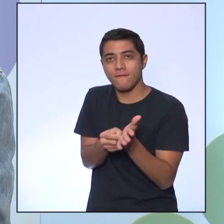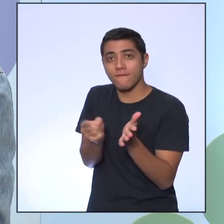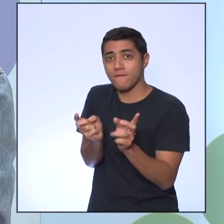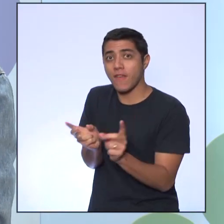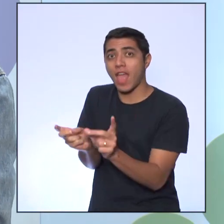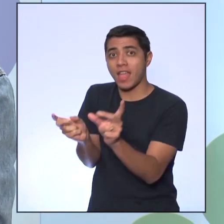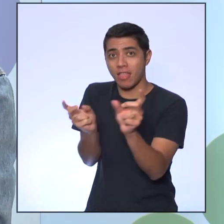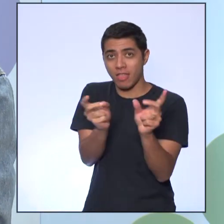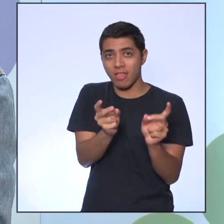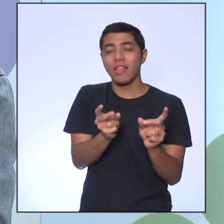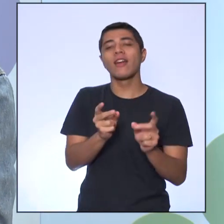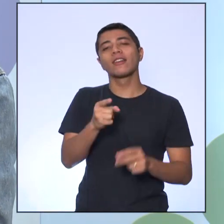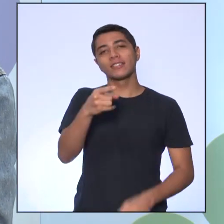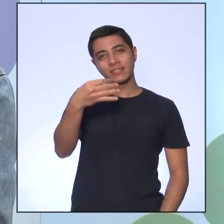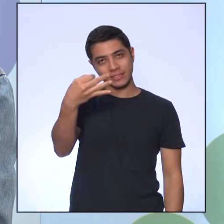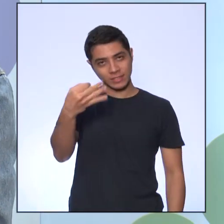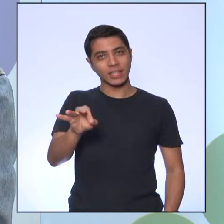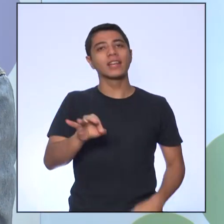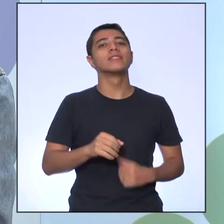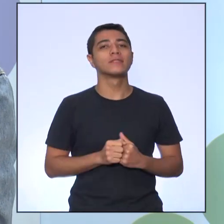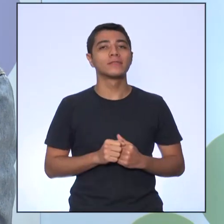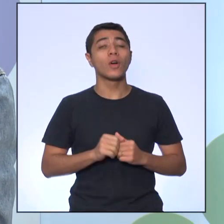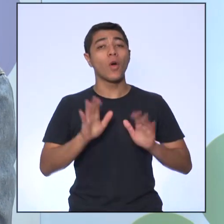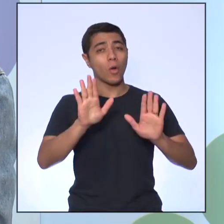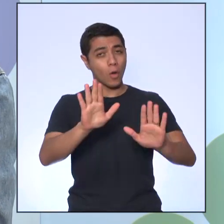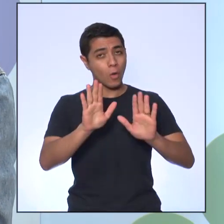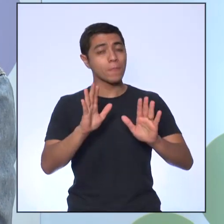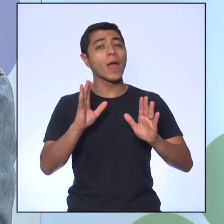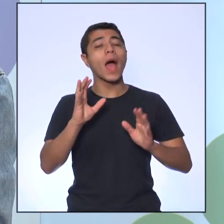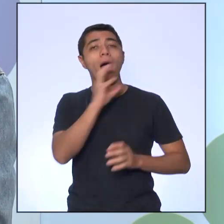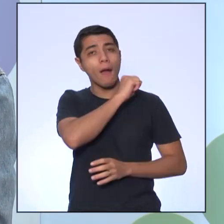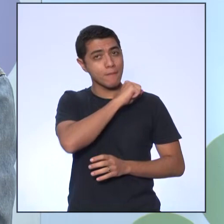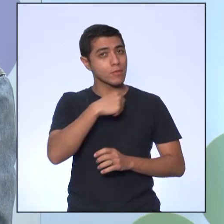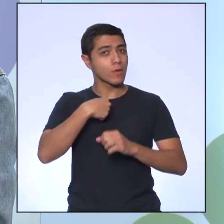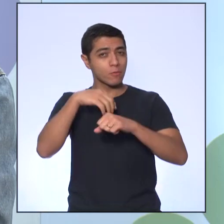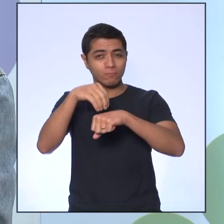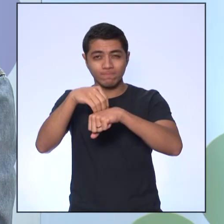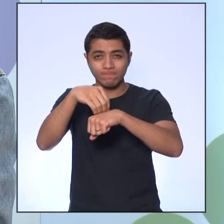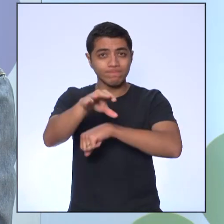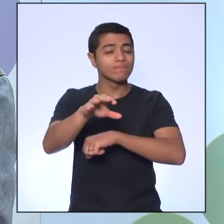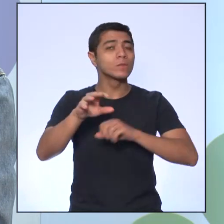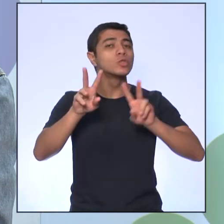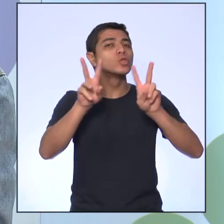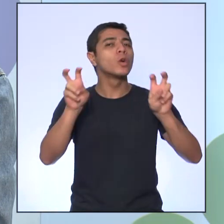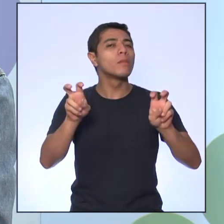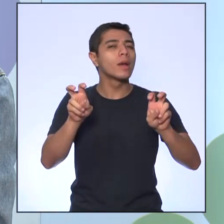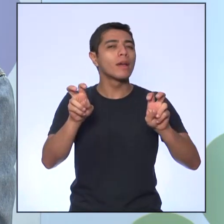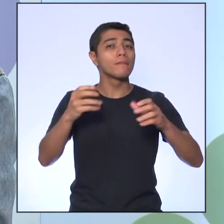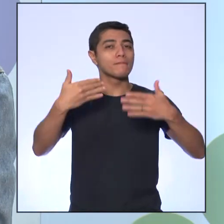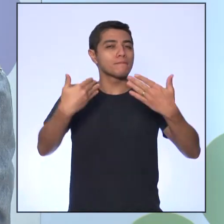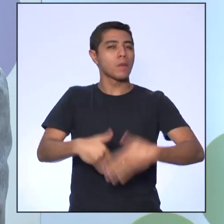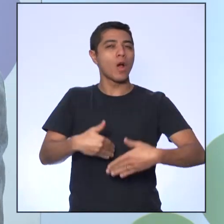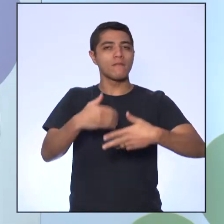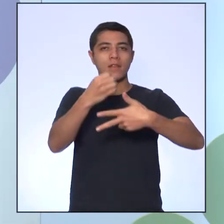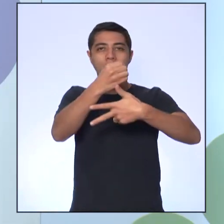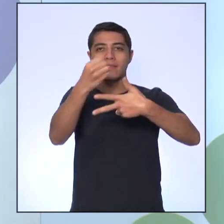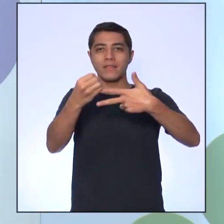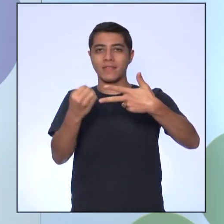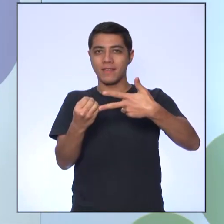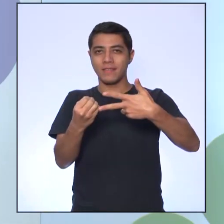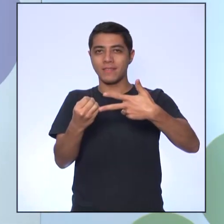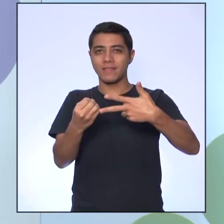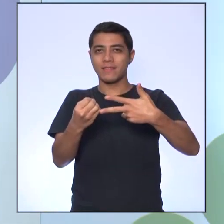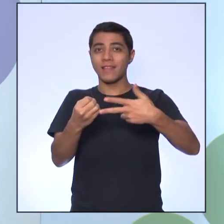recadinho rapidamente para vocês, estudantes do ensino médio, a respeito do Enem 2020. Então, se